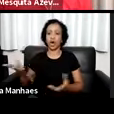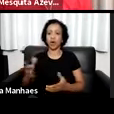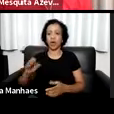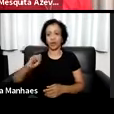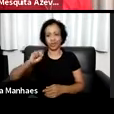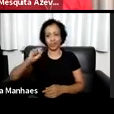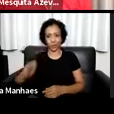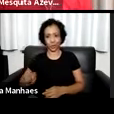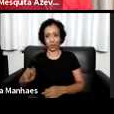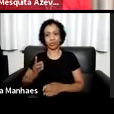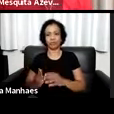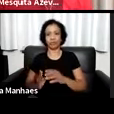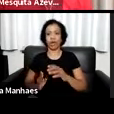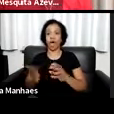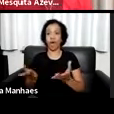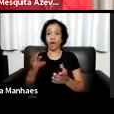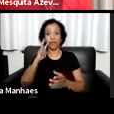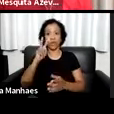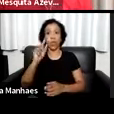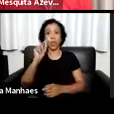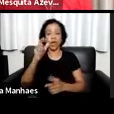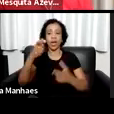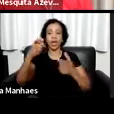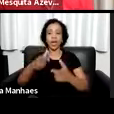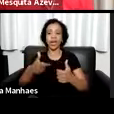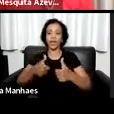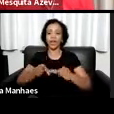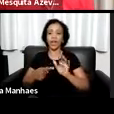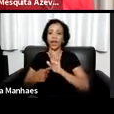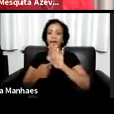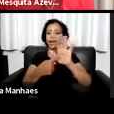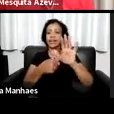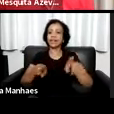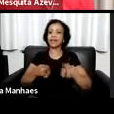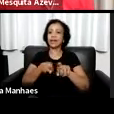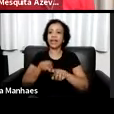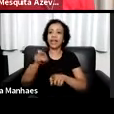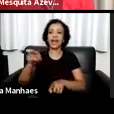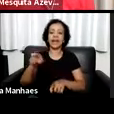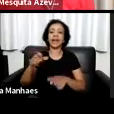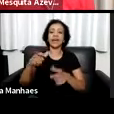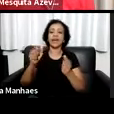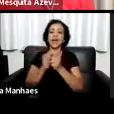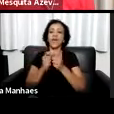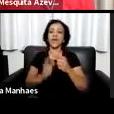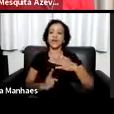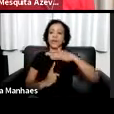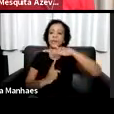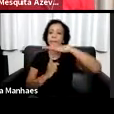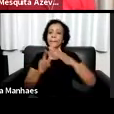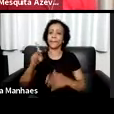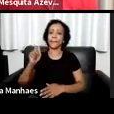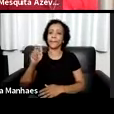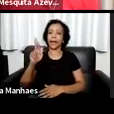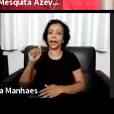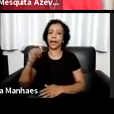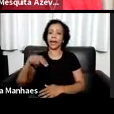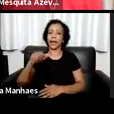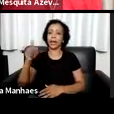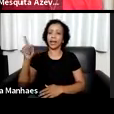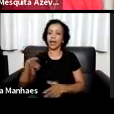Pastor Isaías Querendo, diretor executivo da Convenção Batista do Paraná, unido conosco, mas unido também